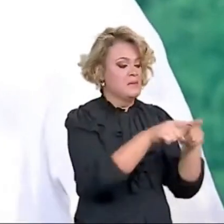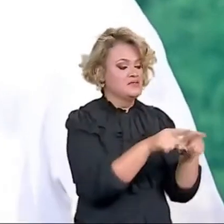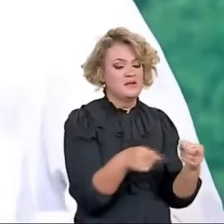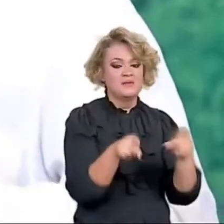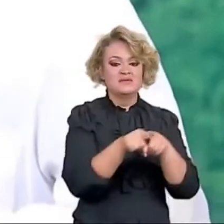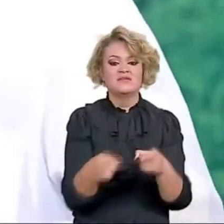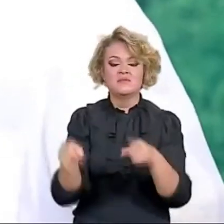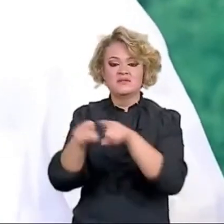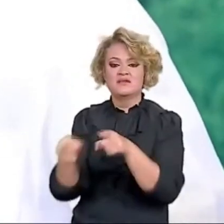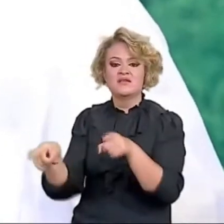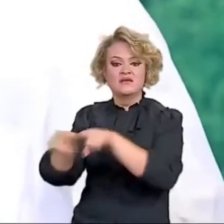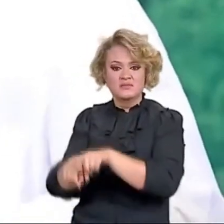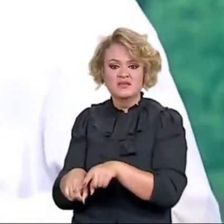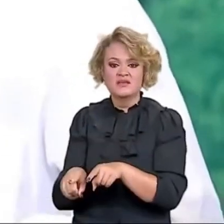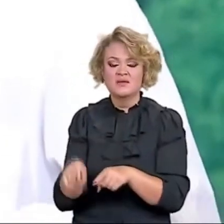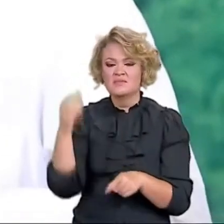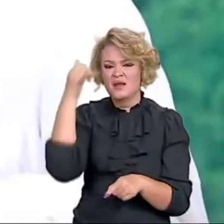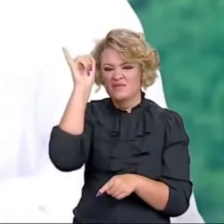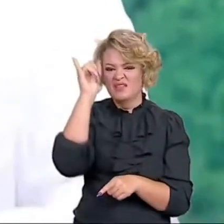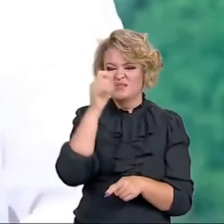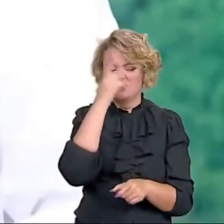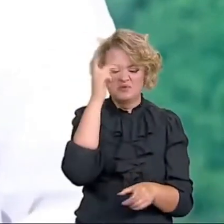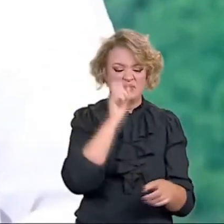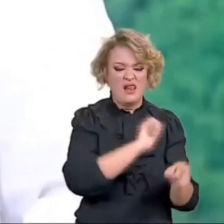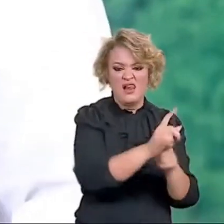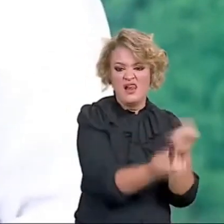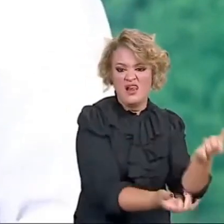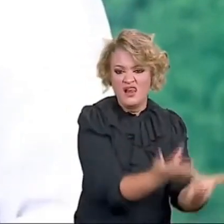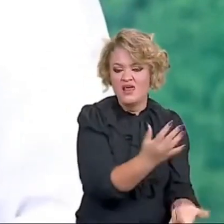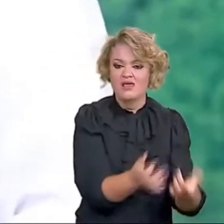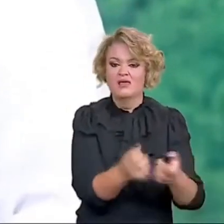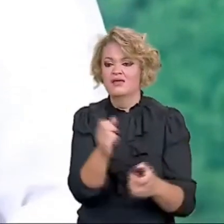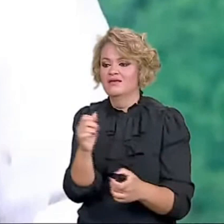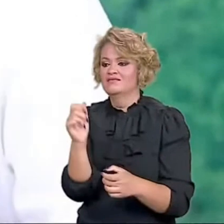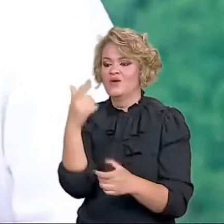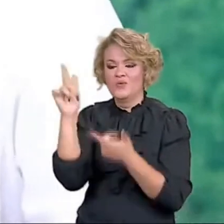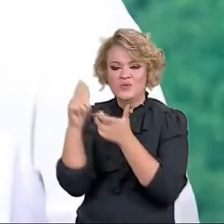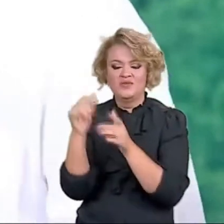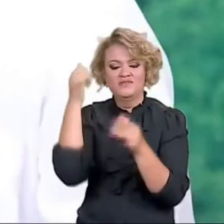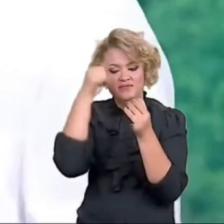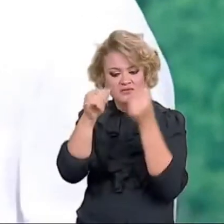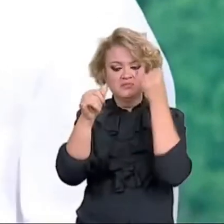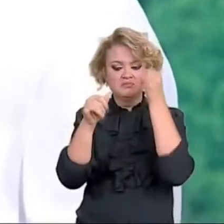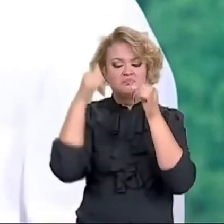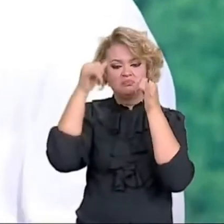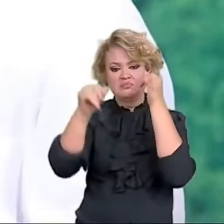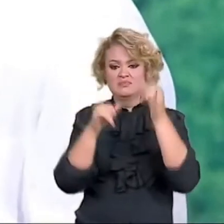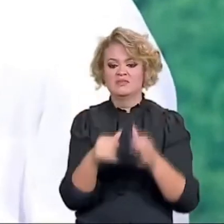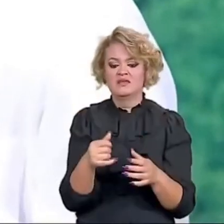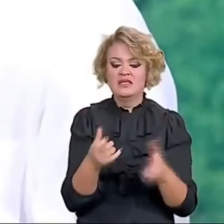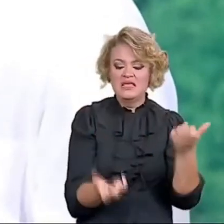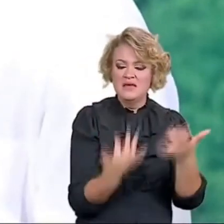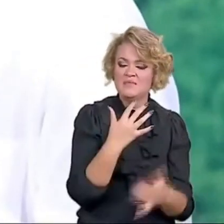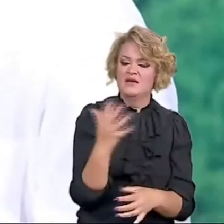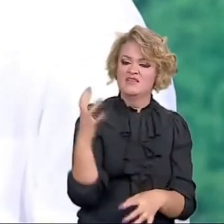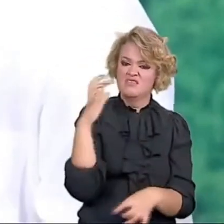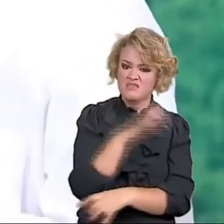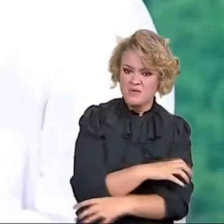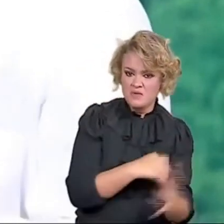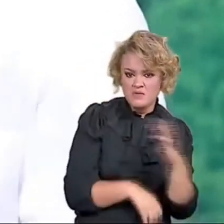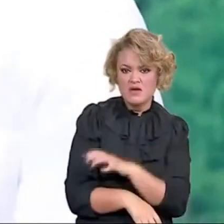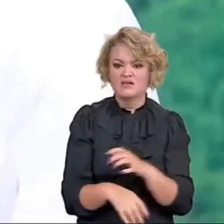os chamados bandidos façam as queimadas e que façam, sabe, as queimadas e as derrubadas que eles fazem todo santo